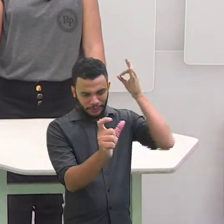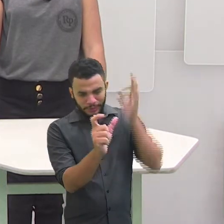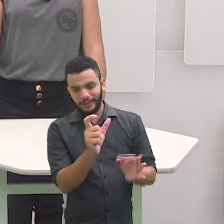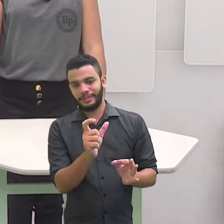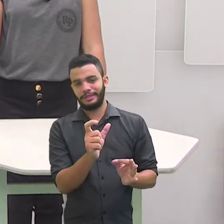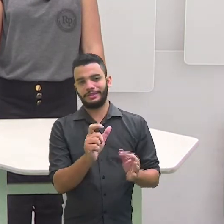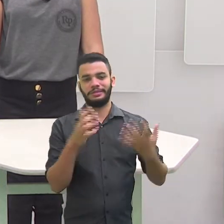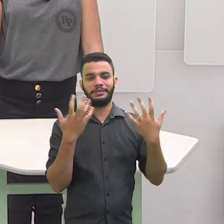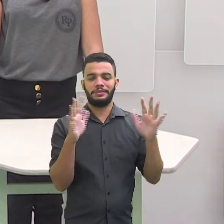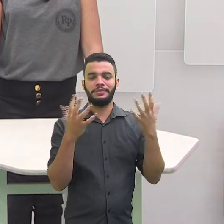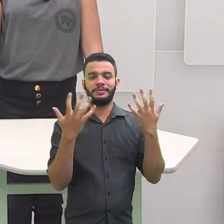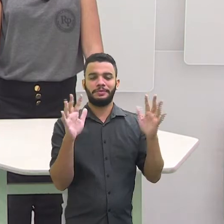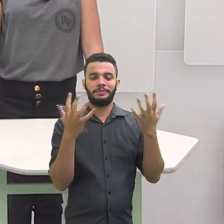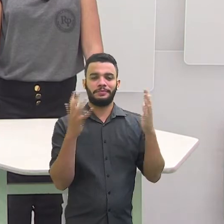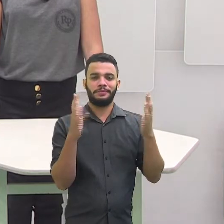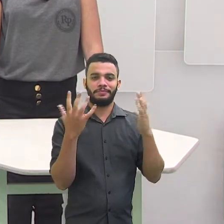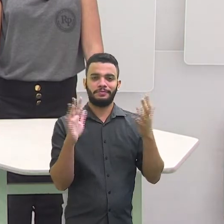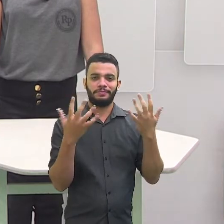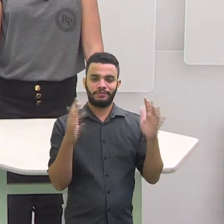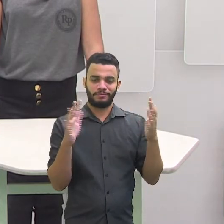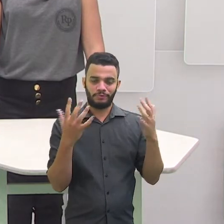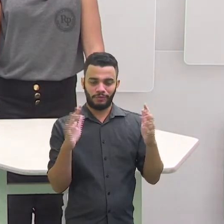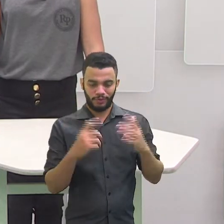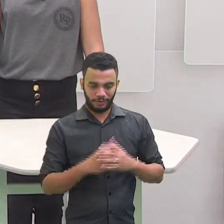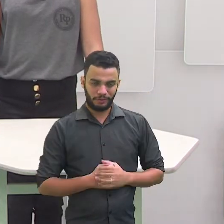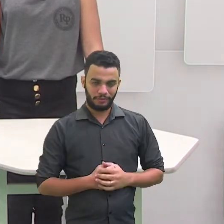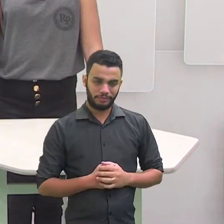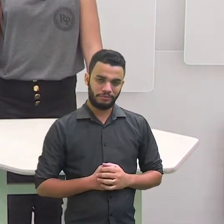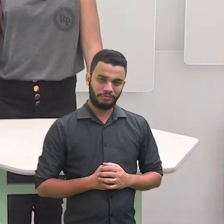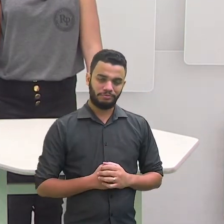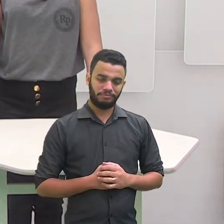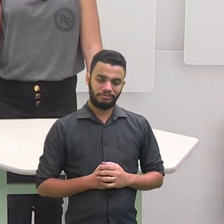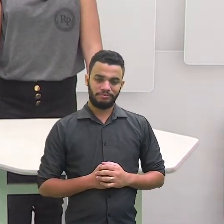Correta! É isso aí, meus parabéns!